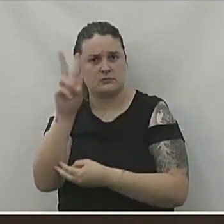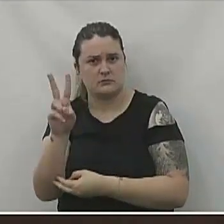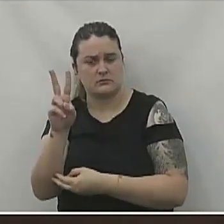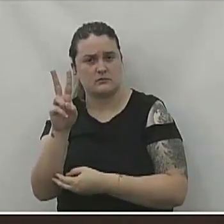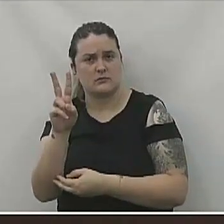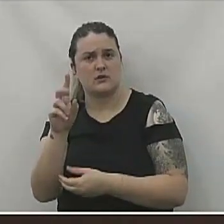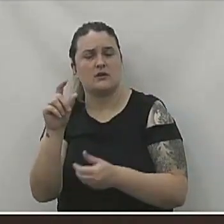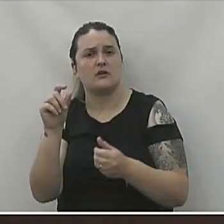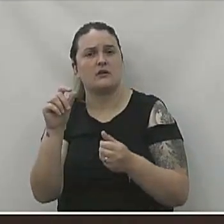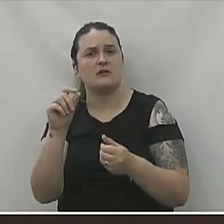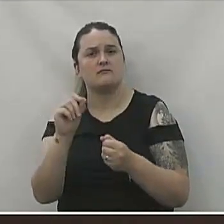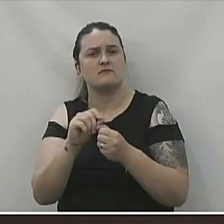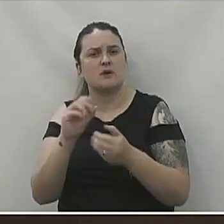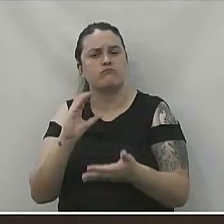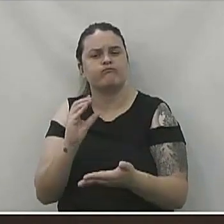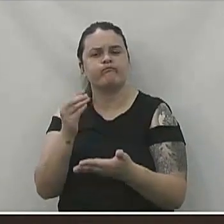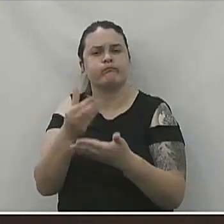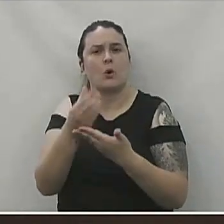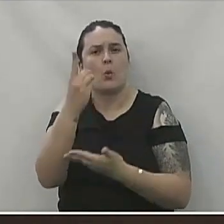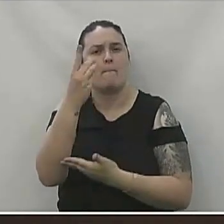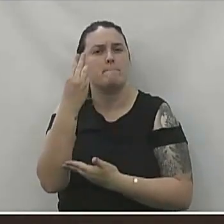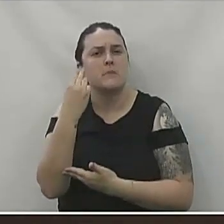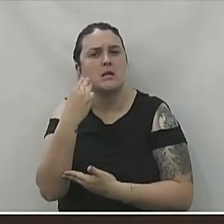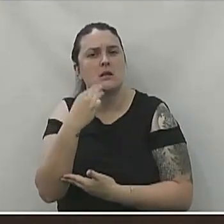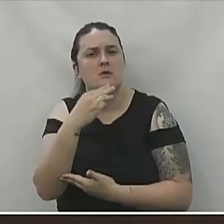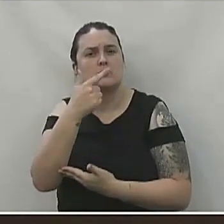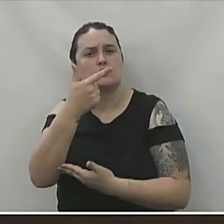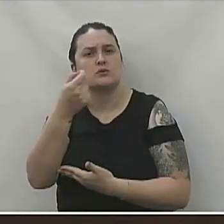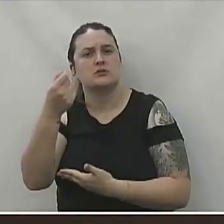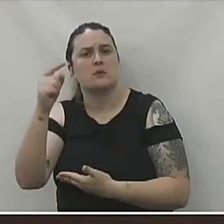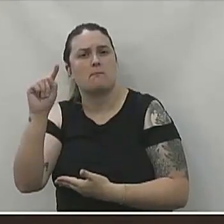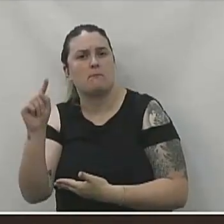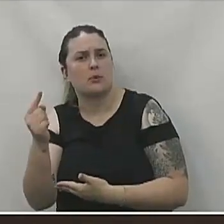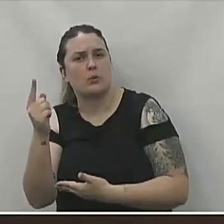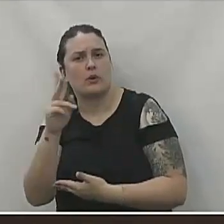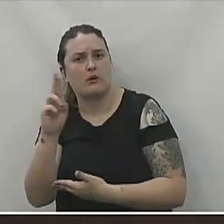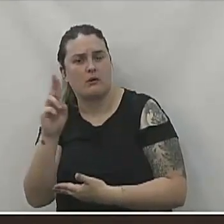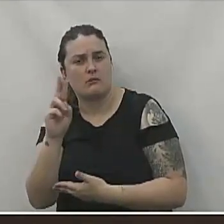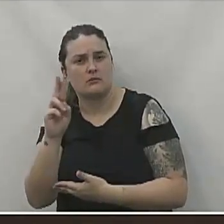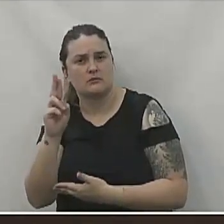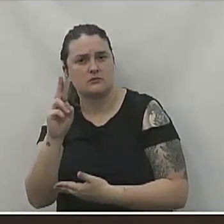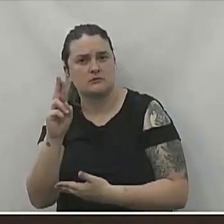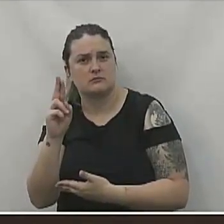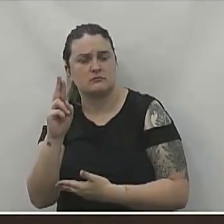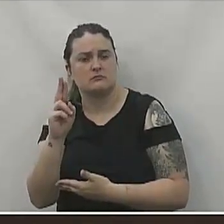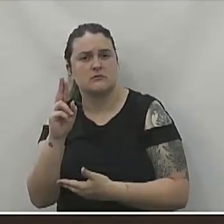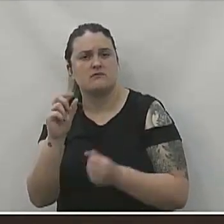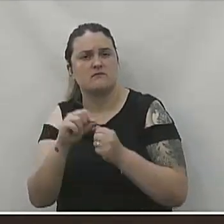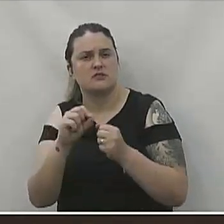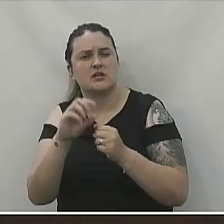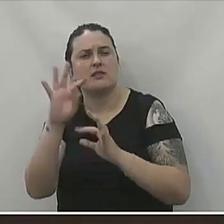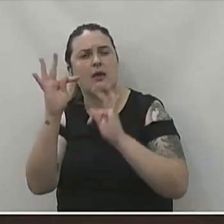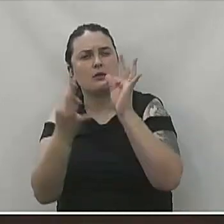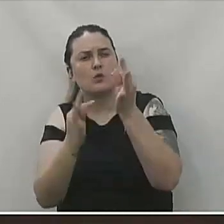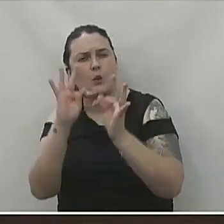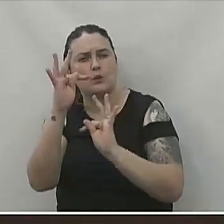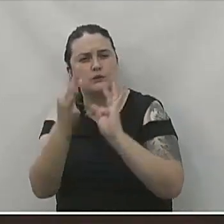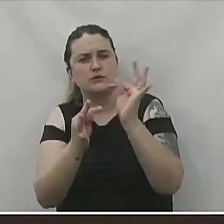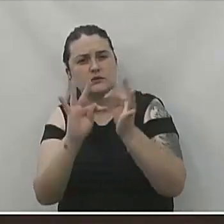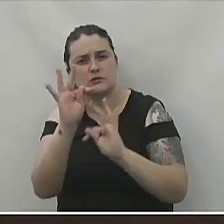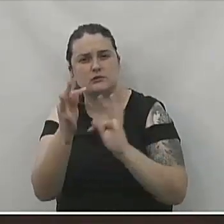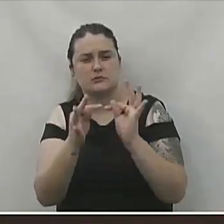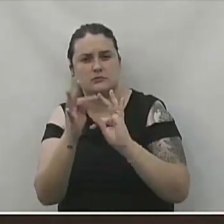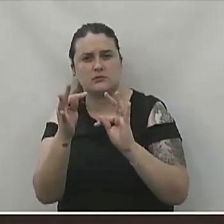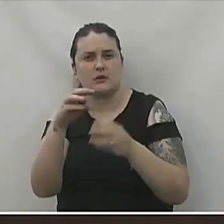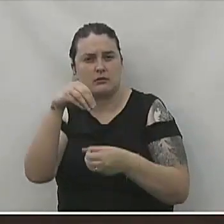da Vitória foi investido r$ 1200000 na nessa parte de